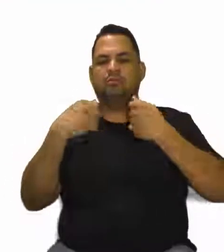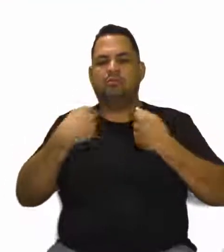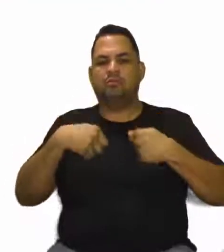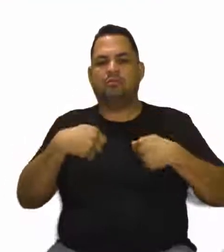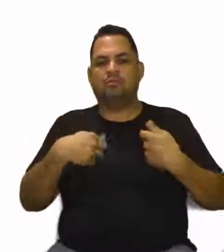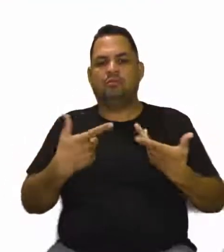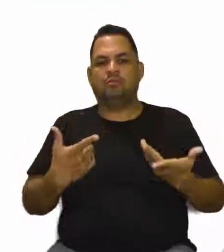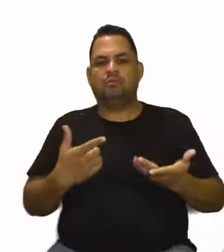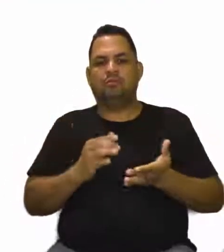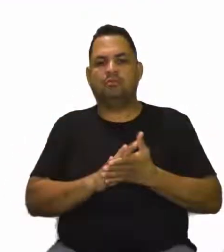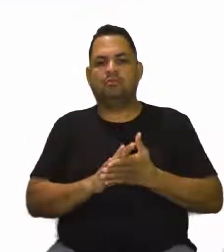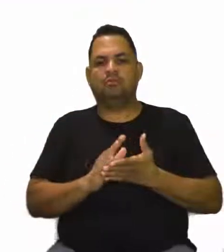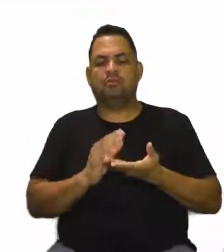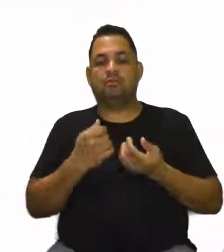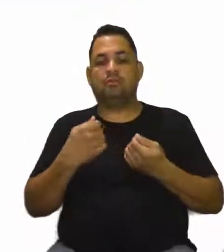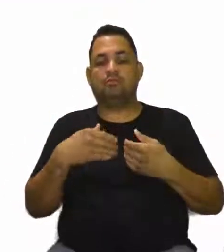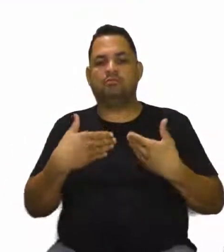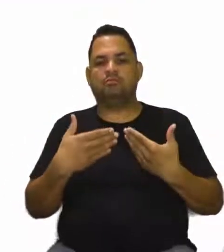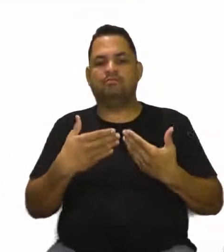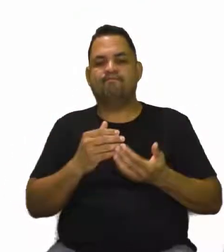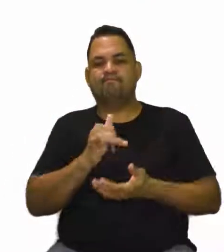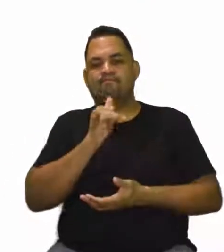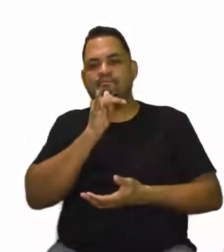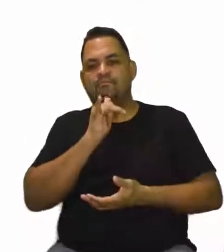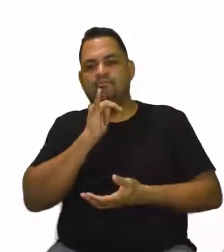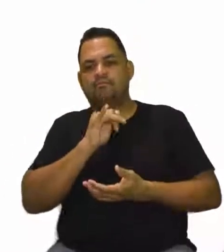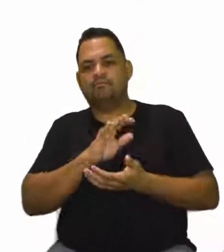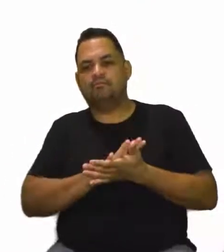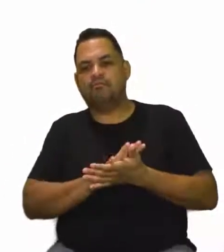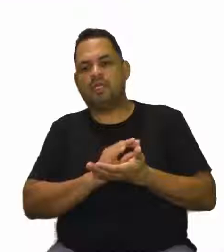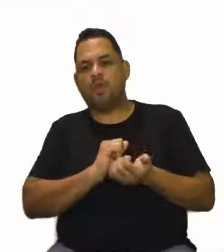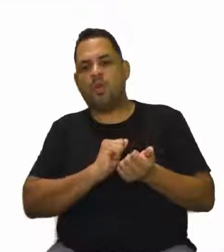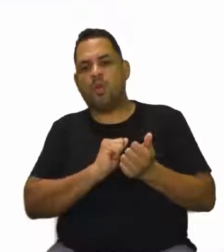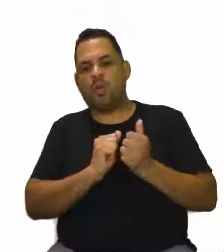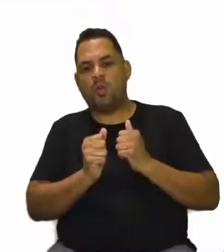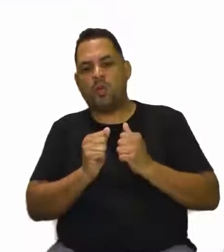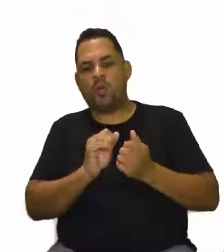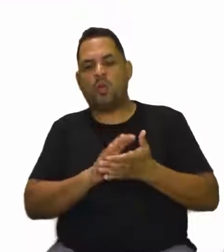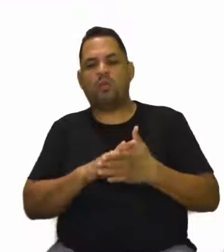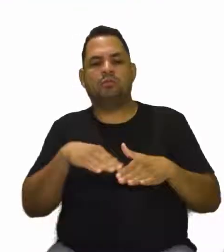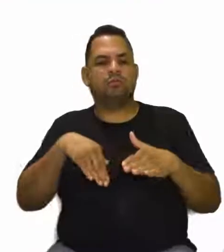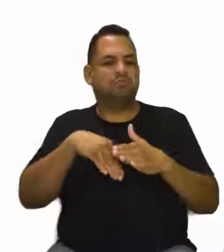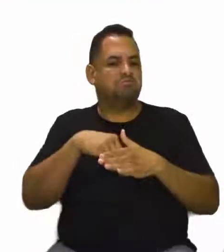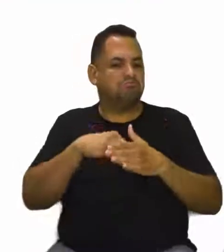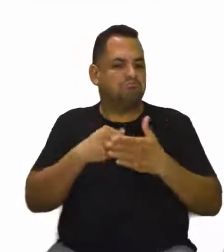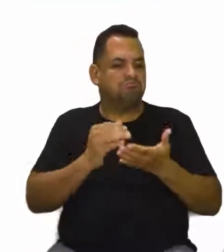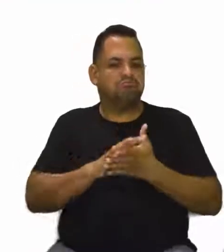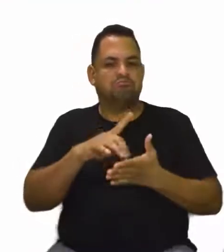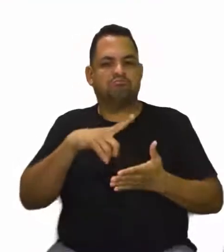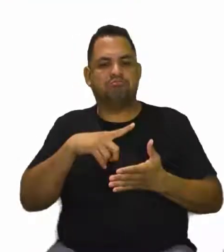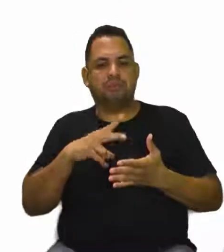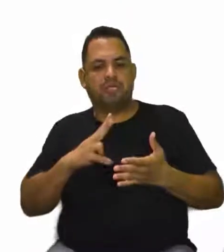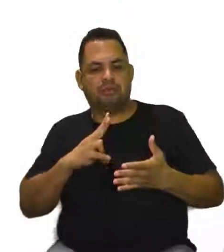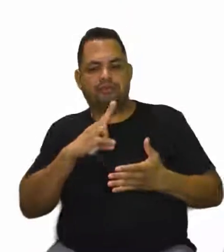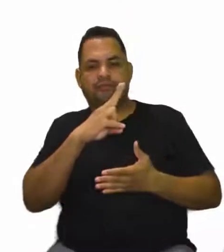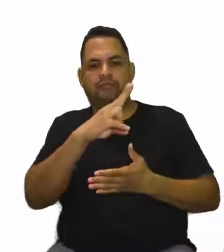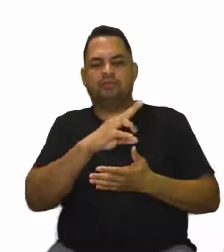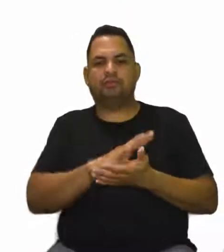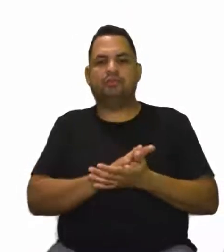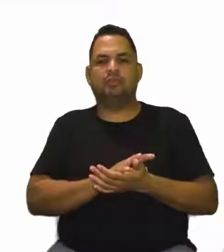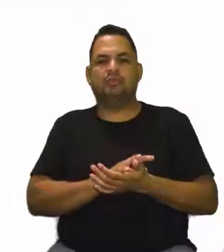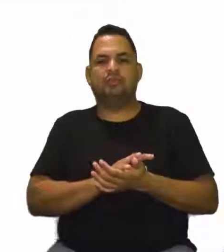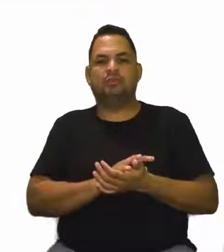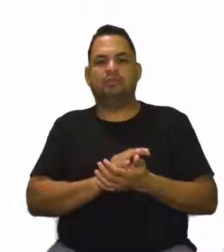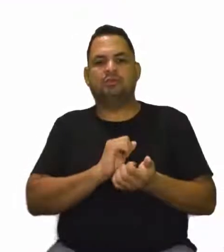preciso ali, conforme a necessidade. Por exemplo, de um jogador de futebol que quer agilidade, que quer potência,